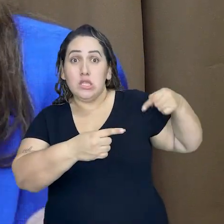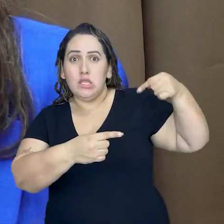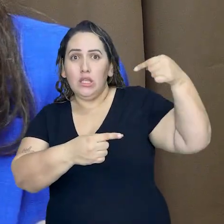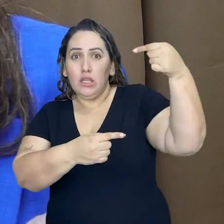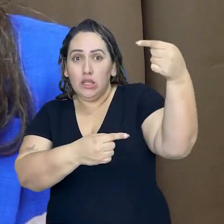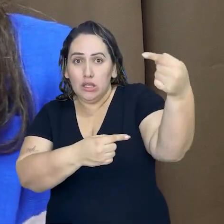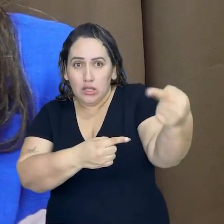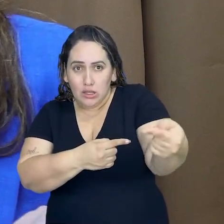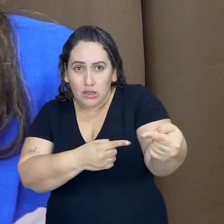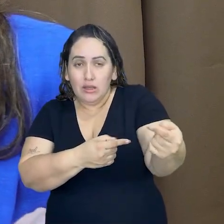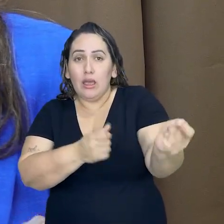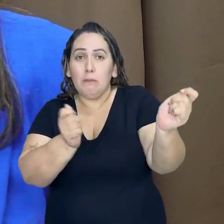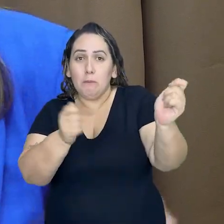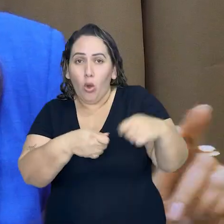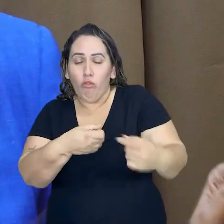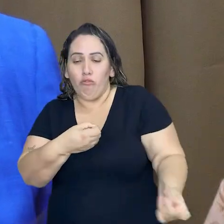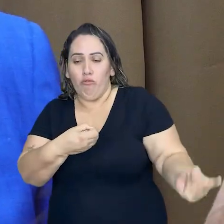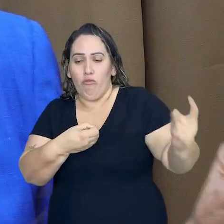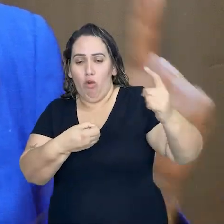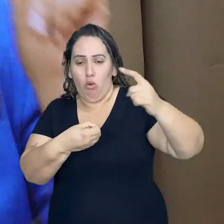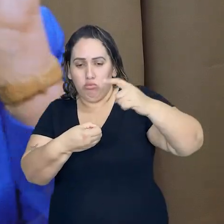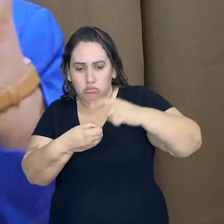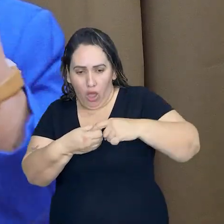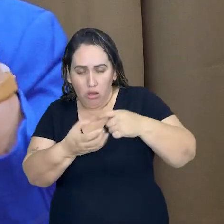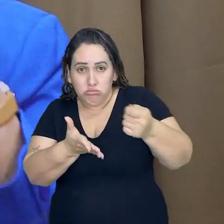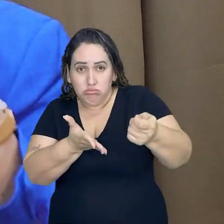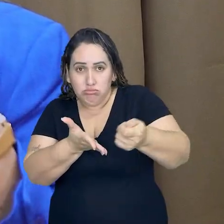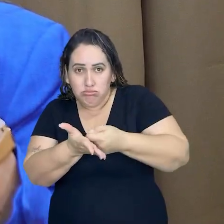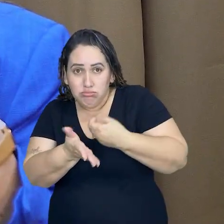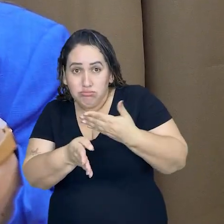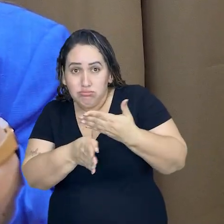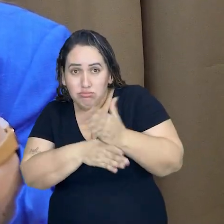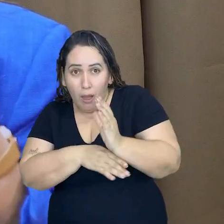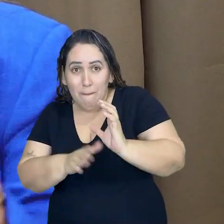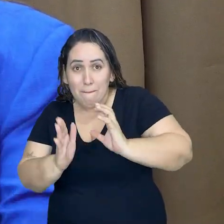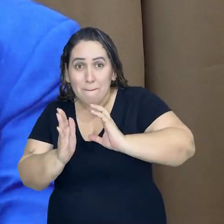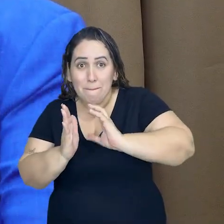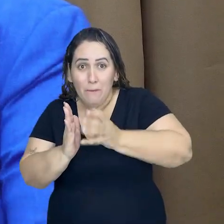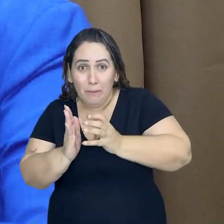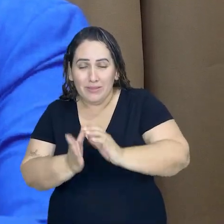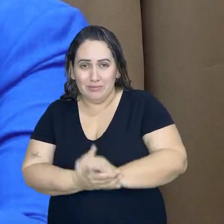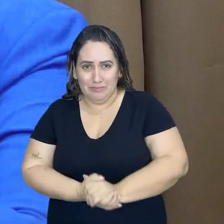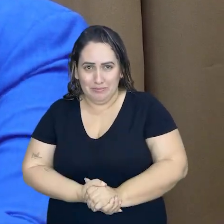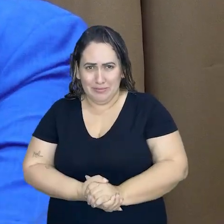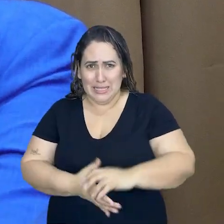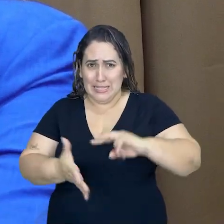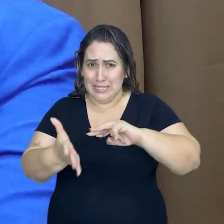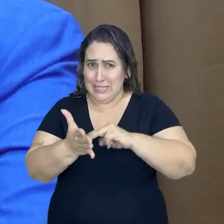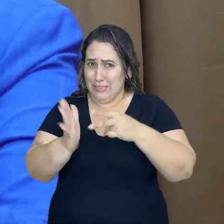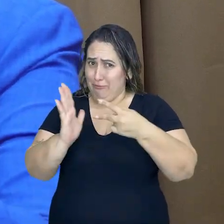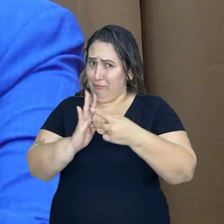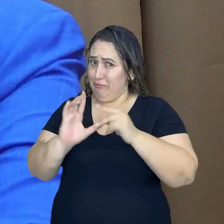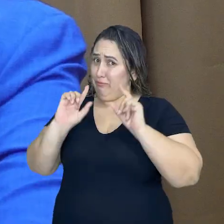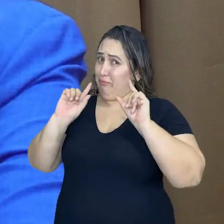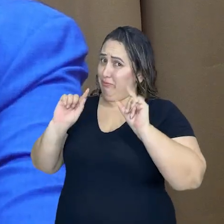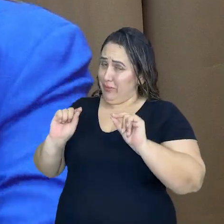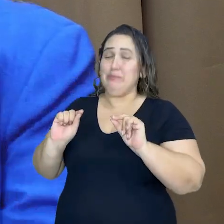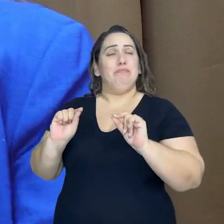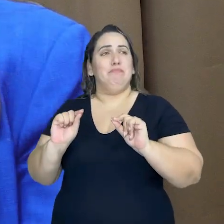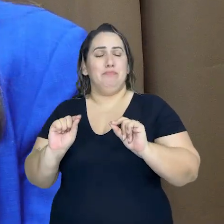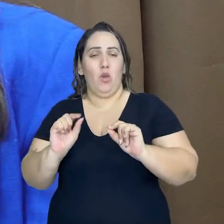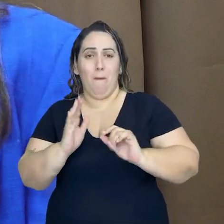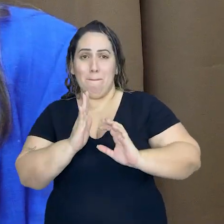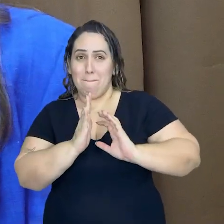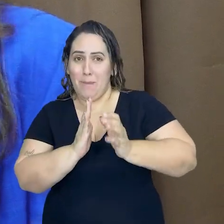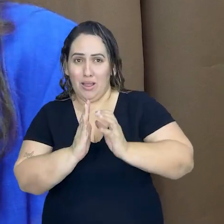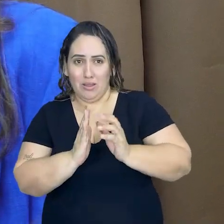para você realmente aplicar em eleição. Isso. Veja que eles mudaram, eles desvirtuaram, não